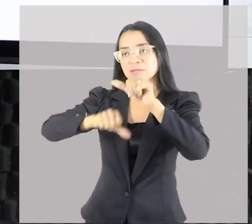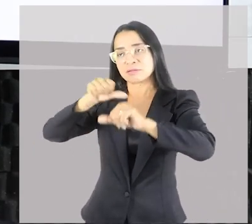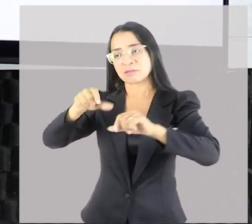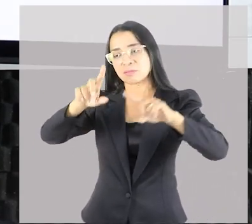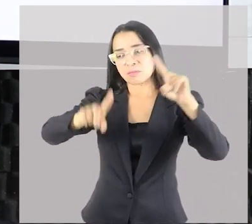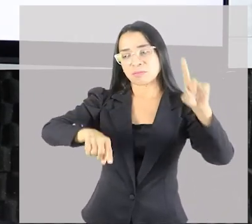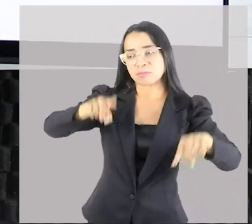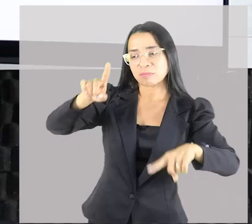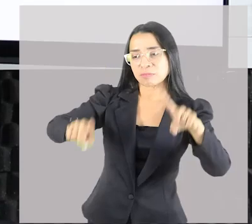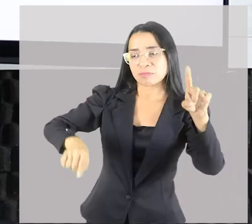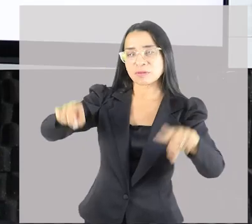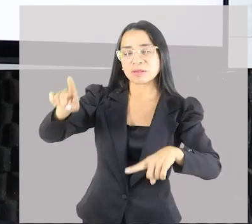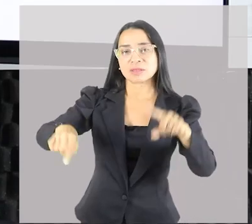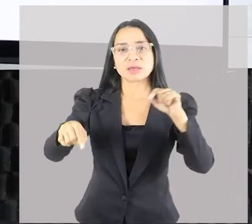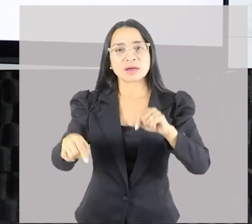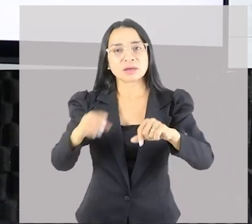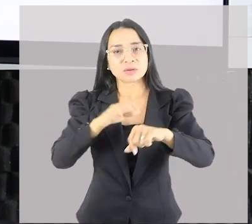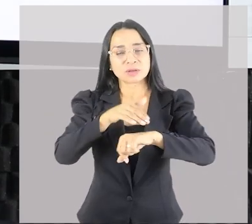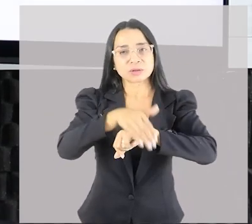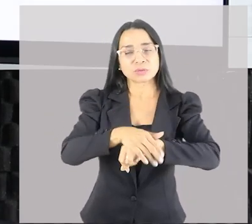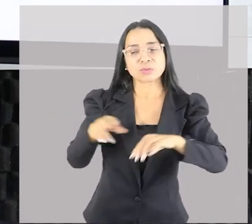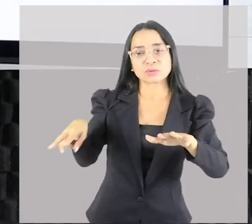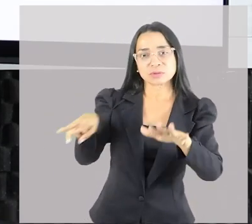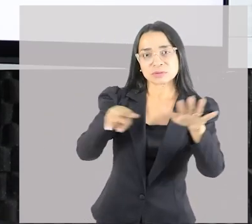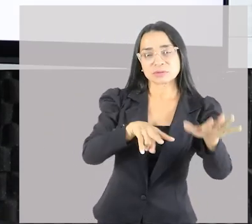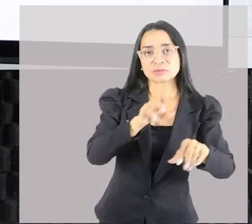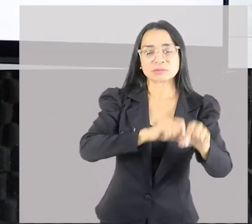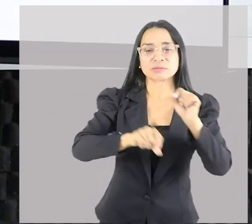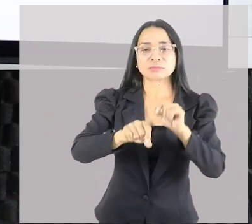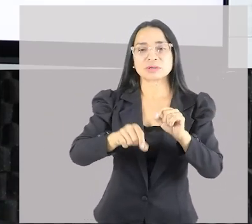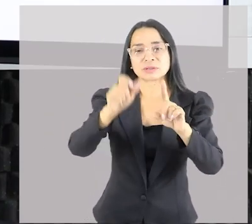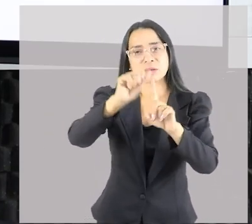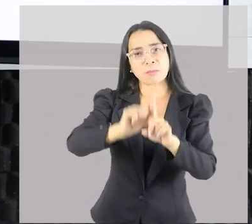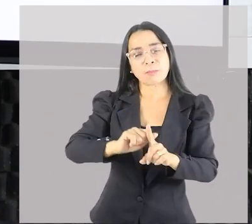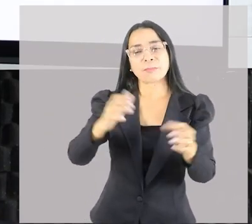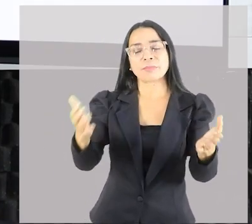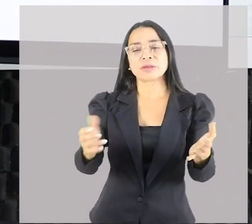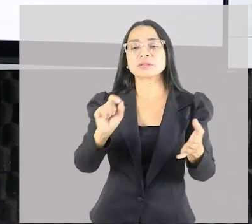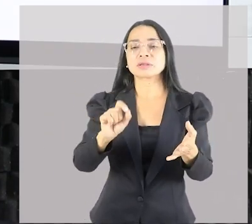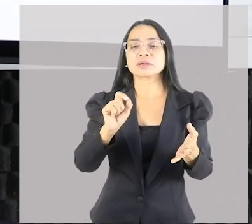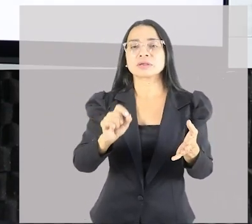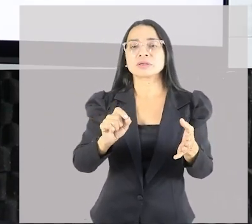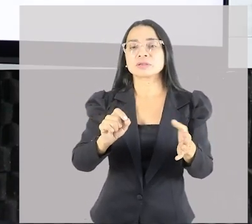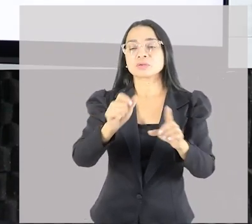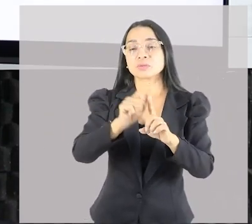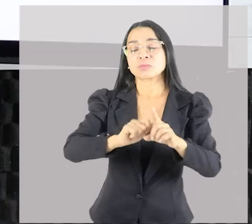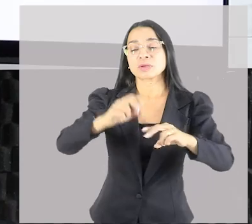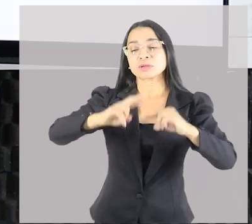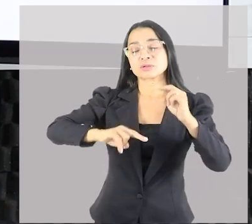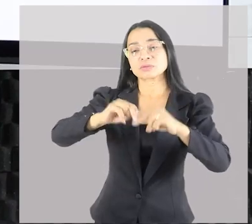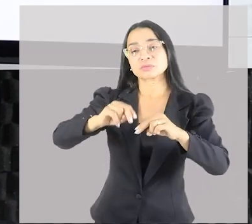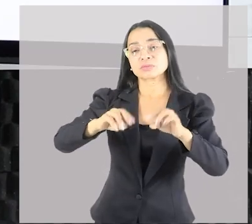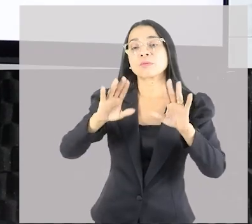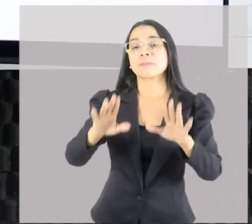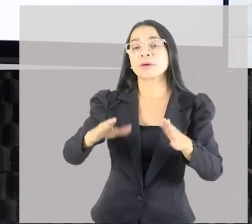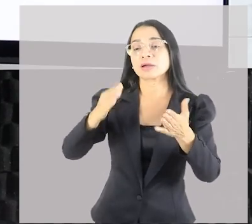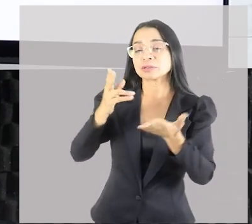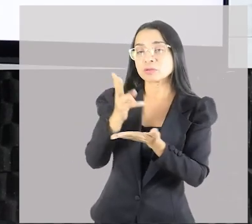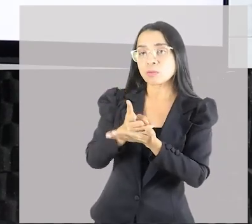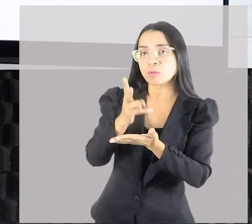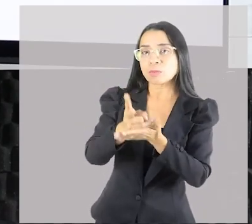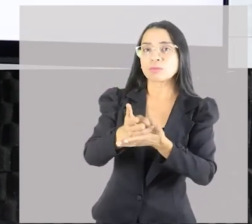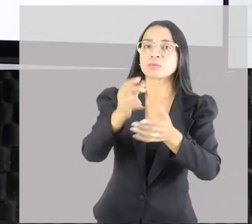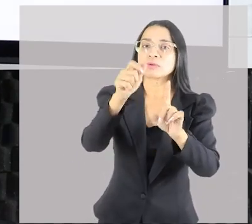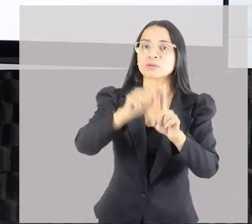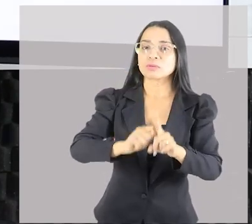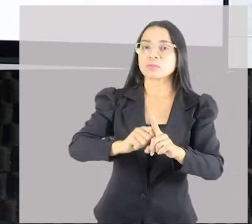noite, várias noites durante a semana, várias semanas durante o mês. Isso no mês de junho, mas ele ainda se espalha pelo mês de julho,